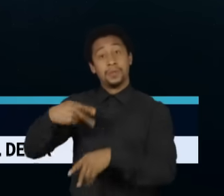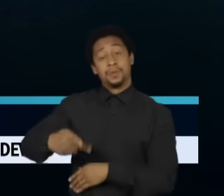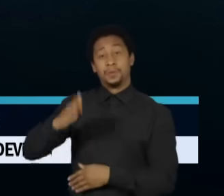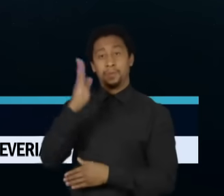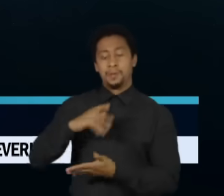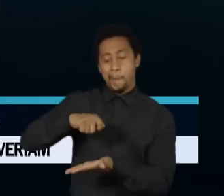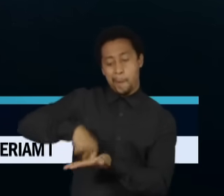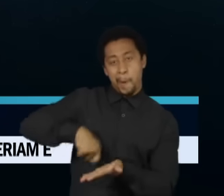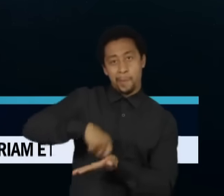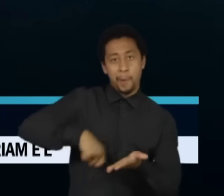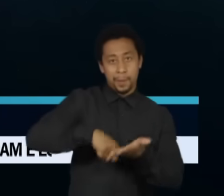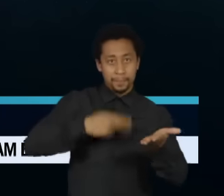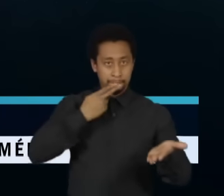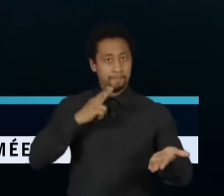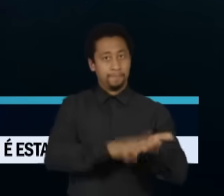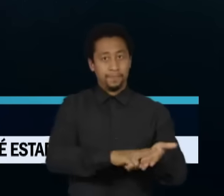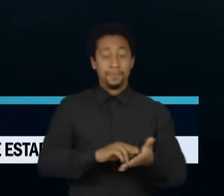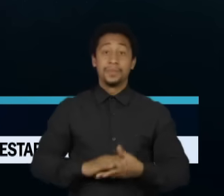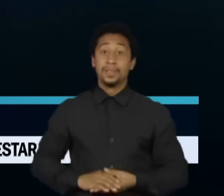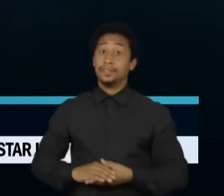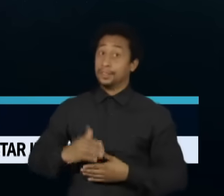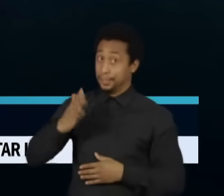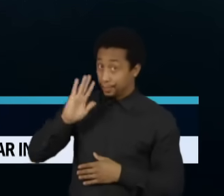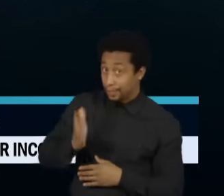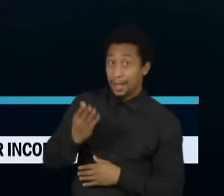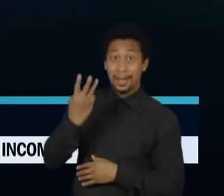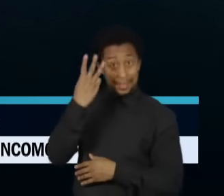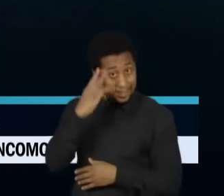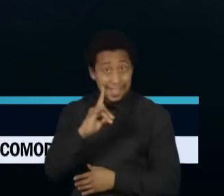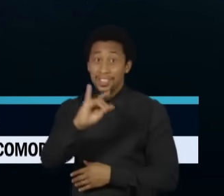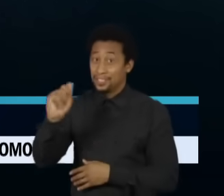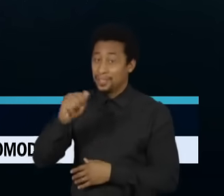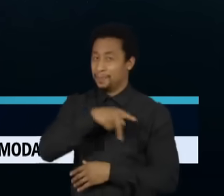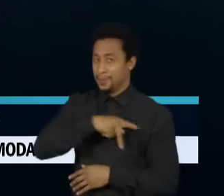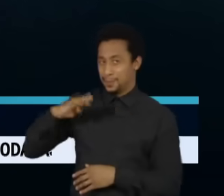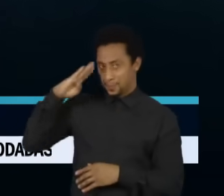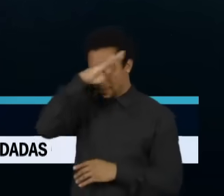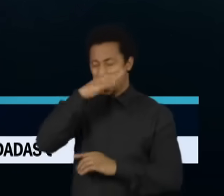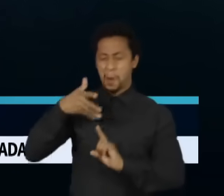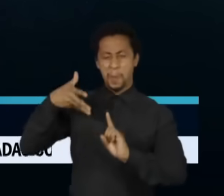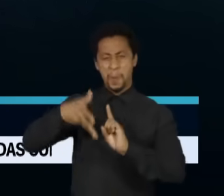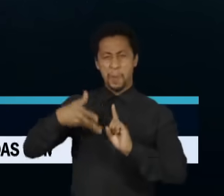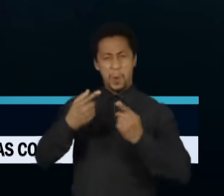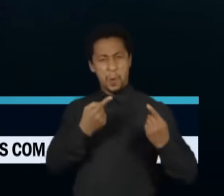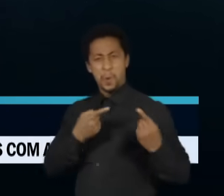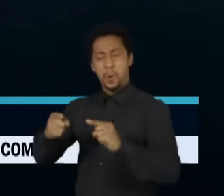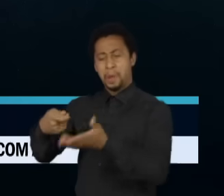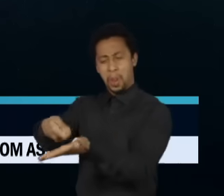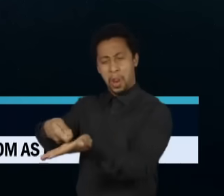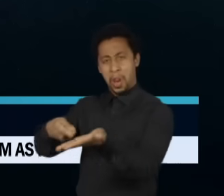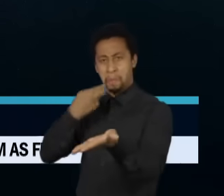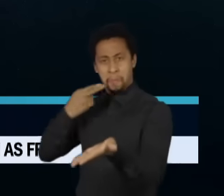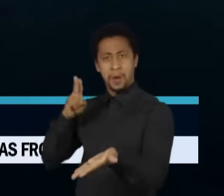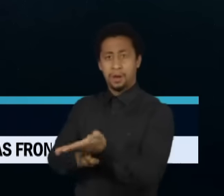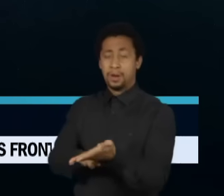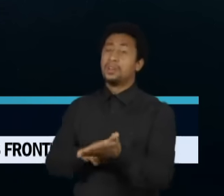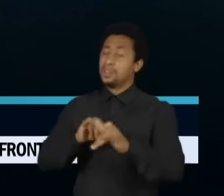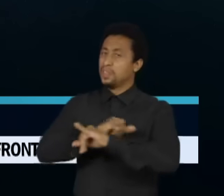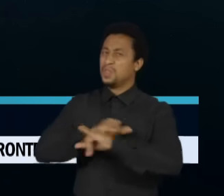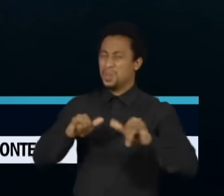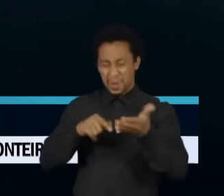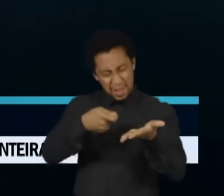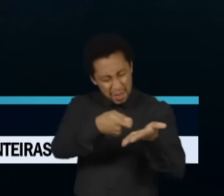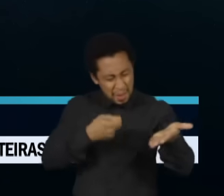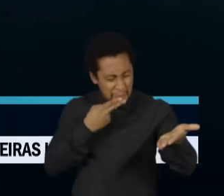pelo terceiro dia seguido, Bolsonaro voltou a criticar a carta pródemocracia. Desta vez, relacionou o manifesto com o combate à